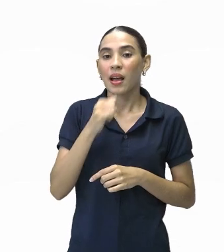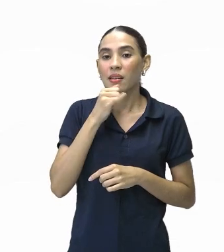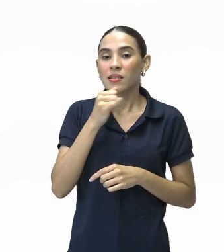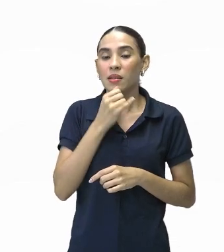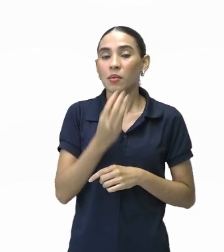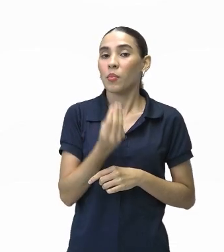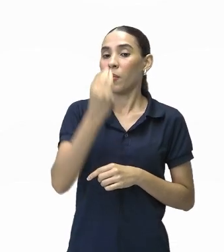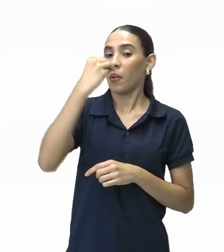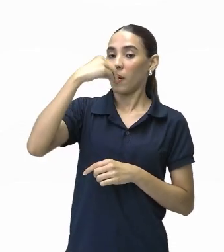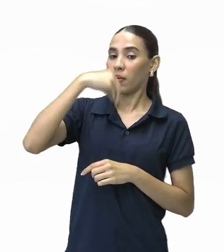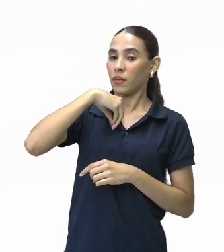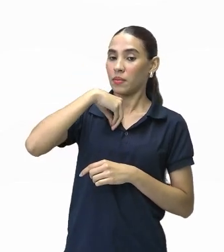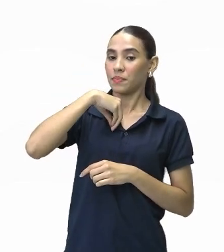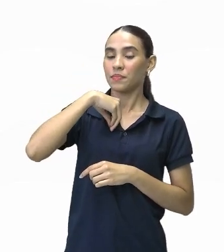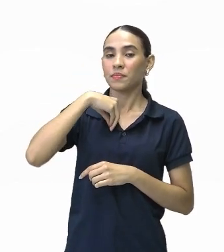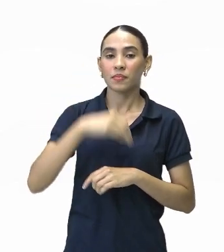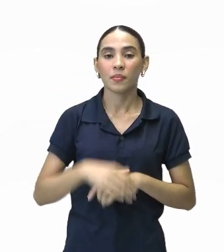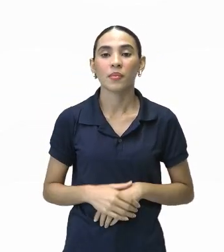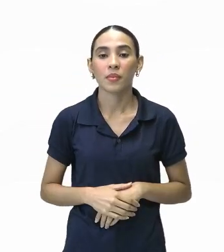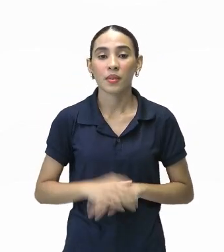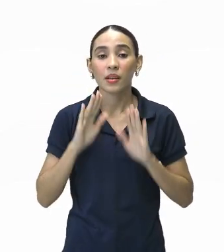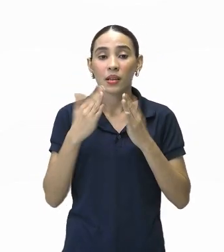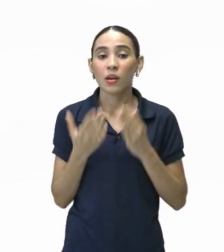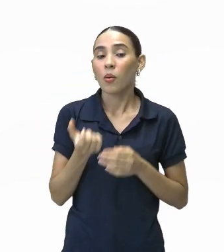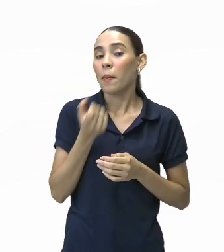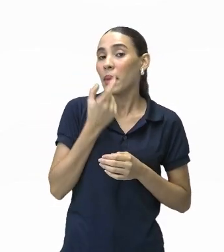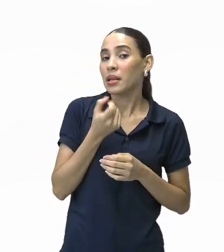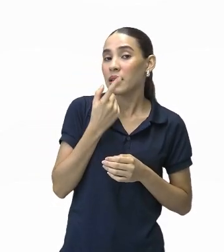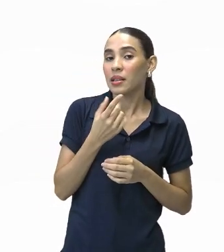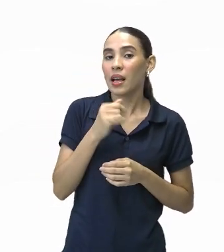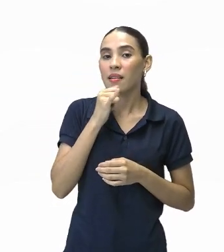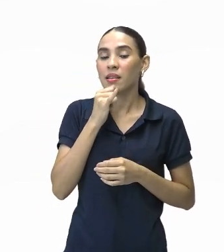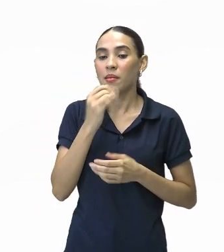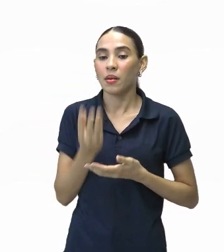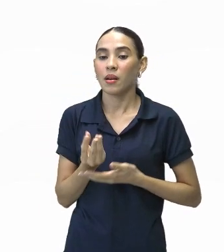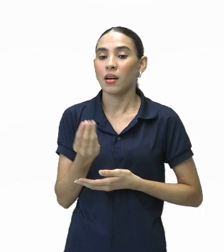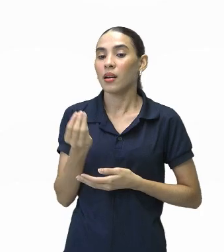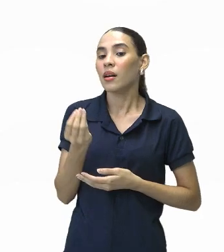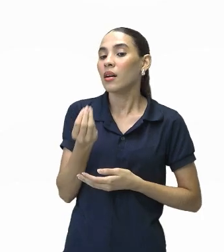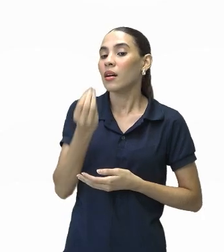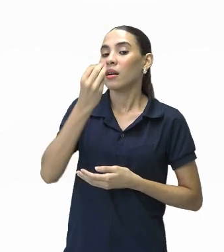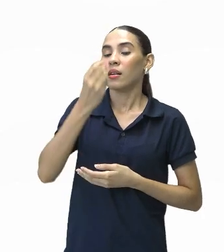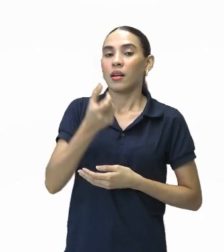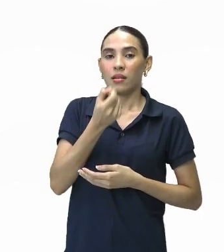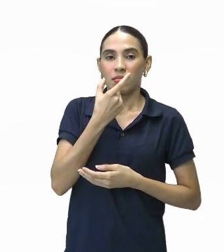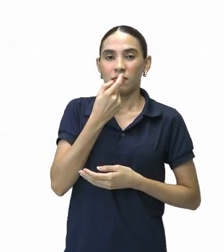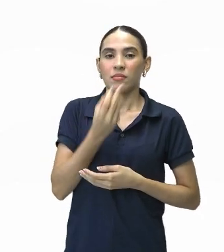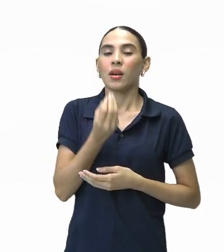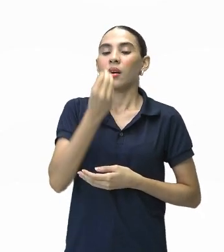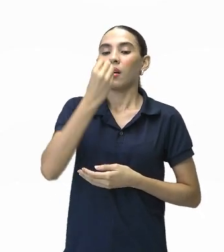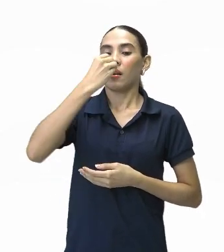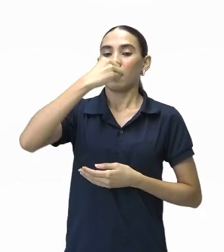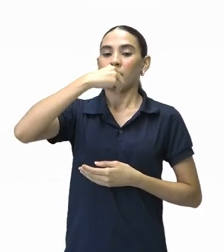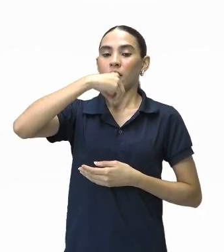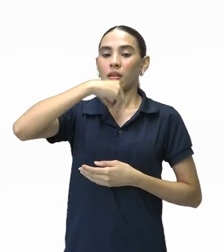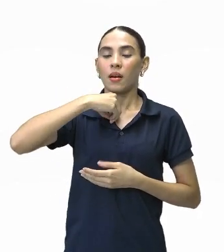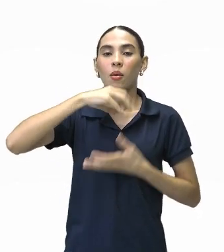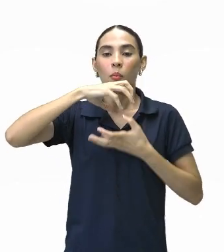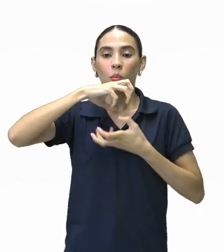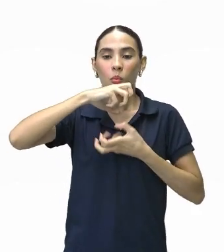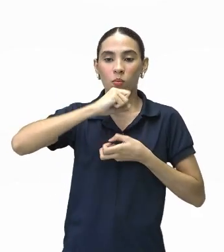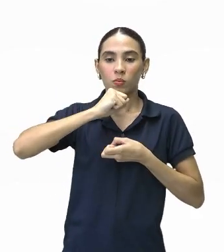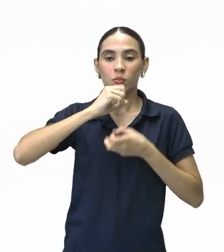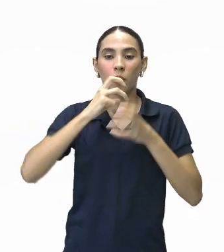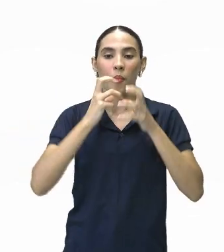oral, ingestão por via oral. O medicamento entra no corpo e começa a ser absorvido. Ele